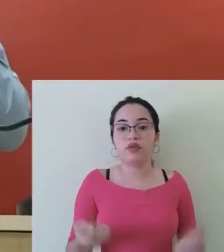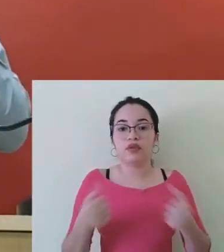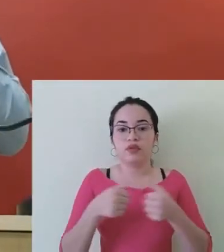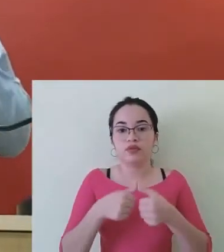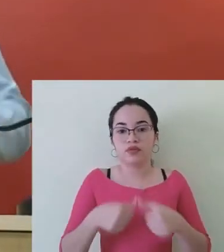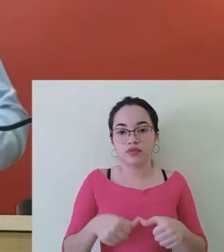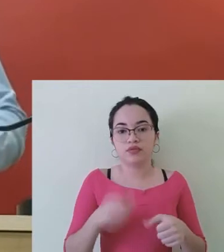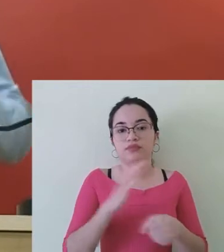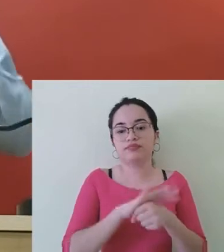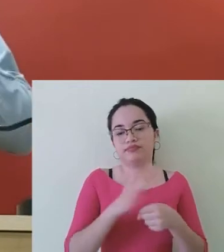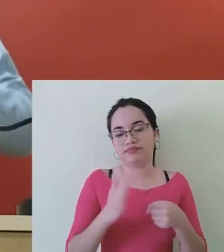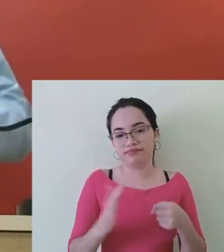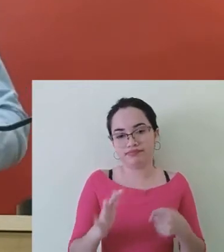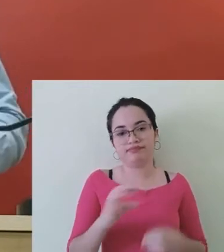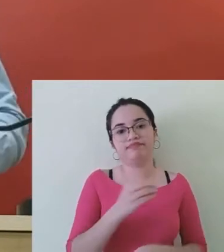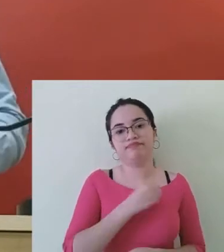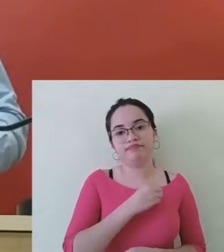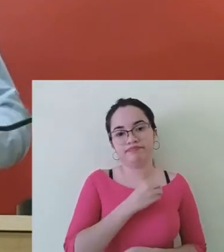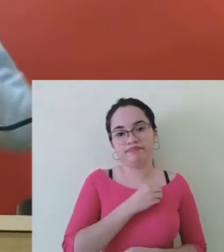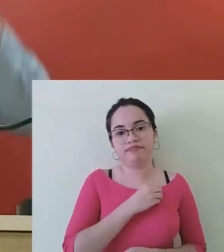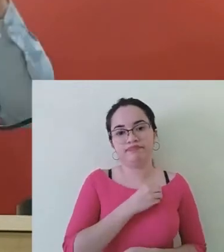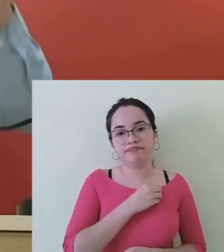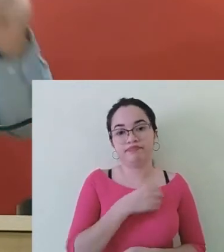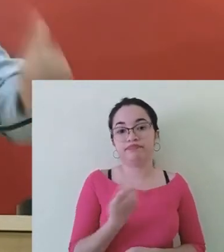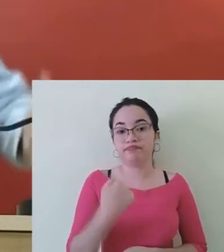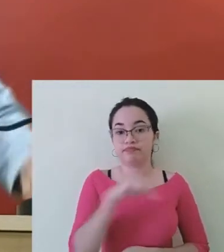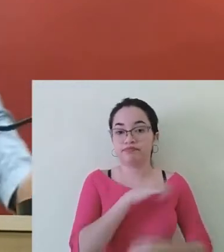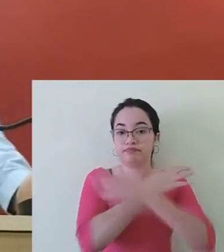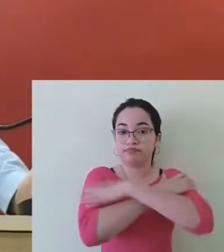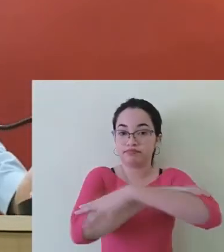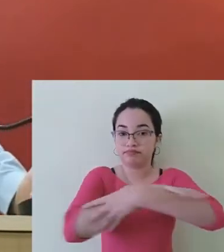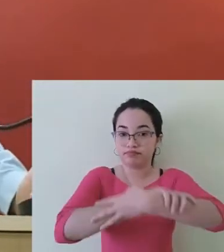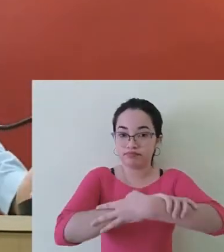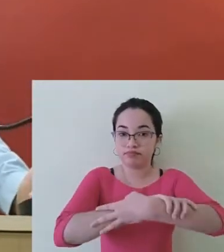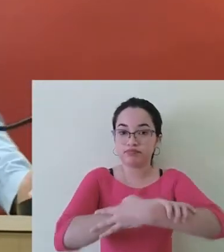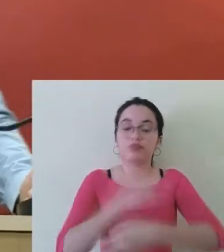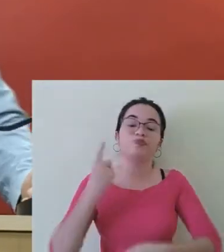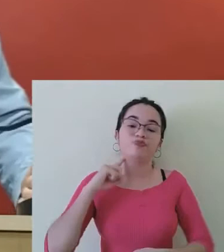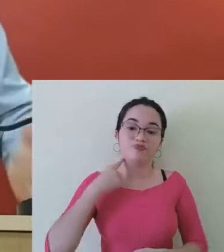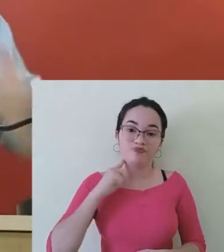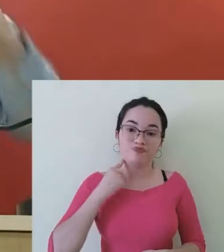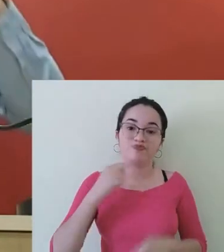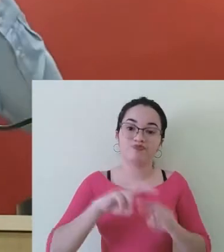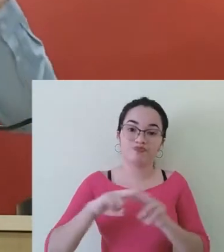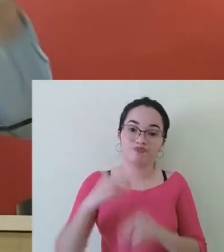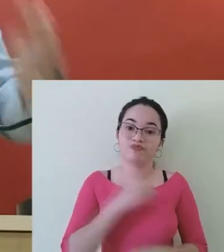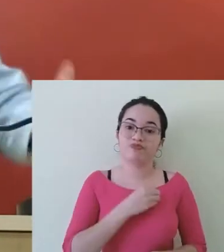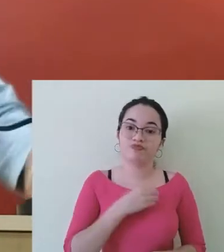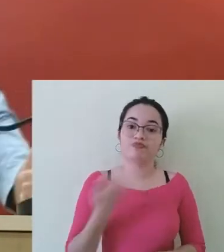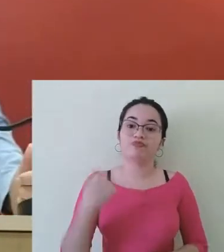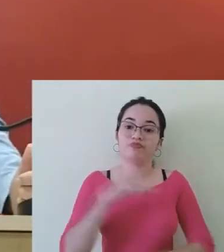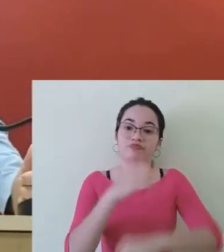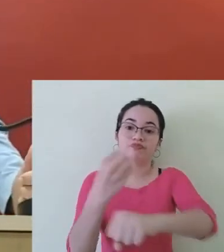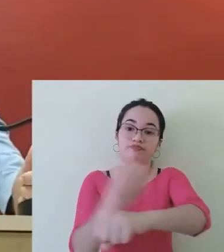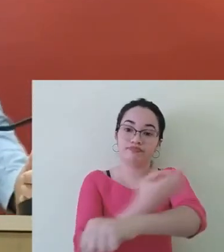estão contaminadas pelo pecado. Nosso corpo está contaminado pelo pecado,